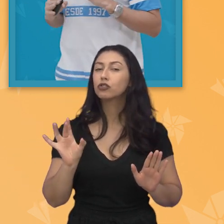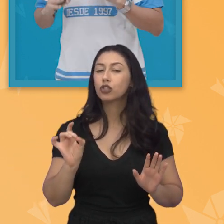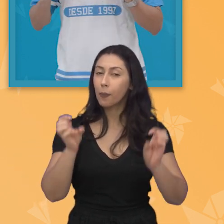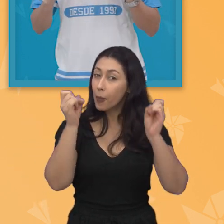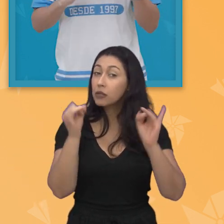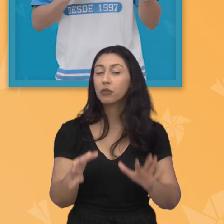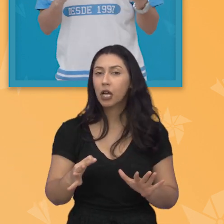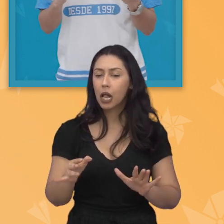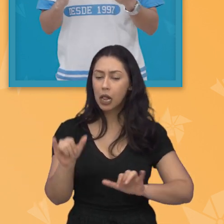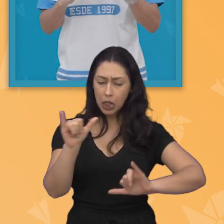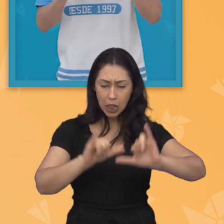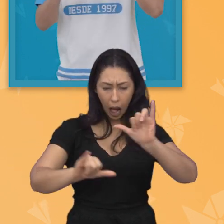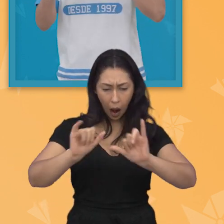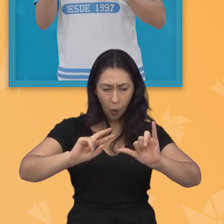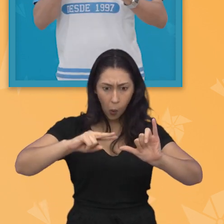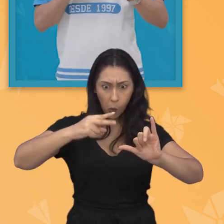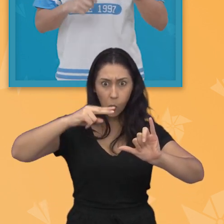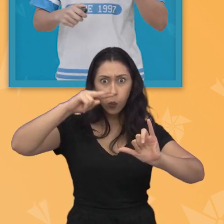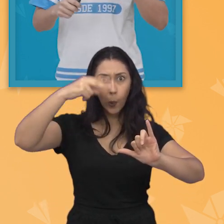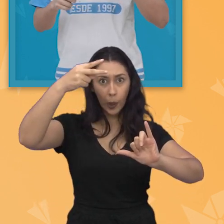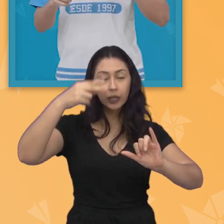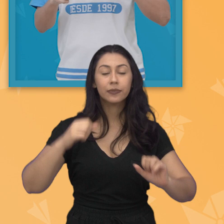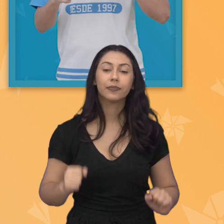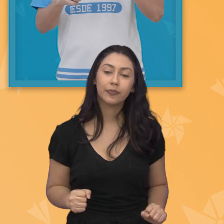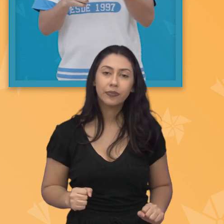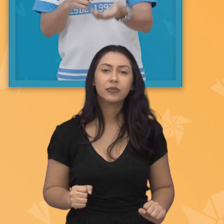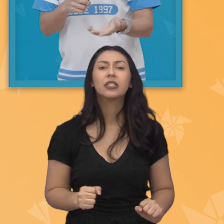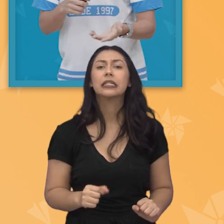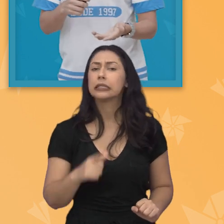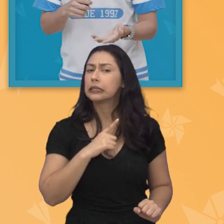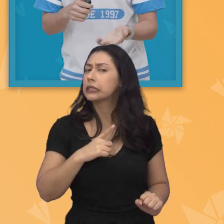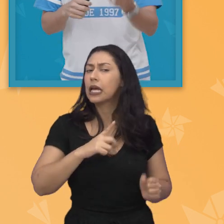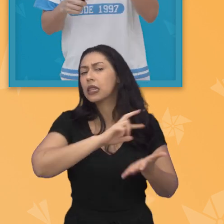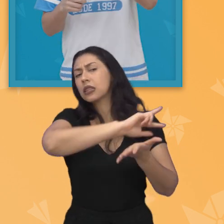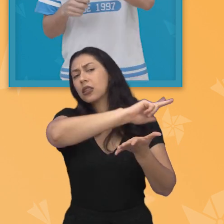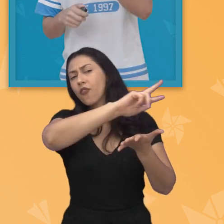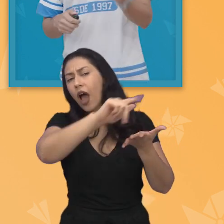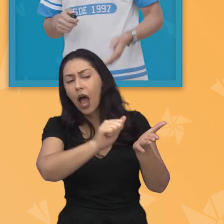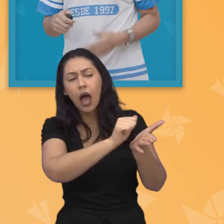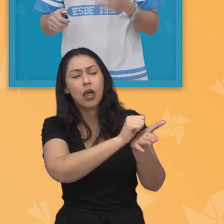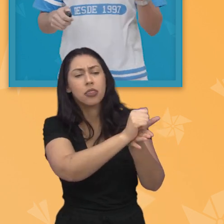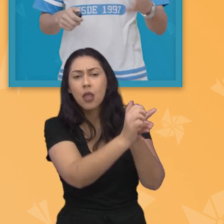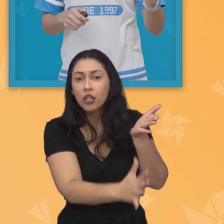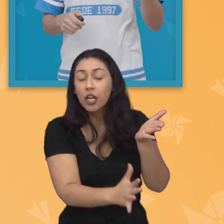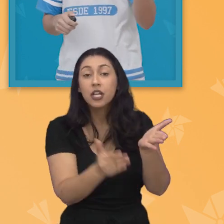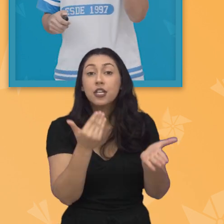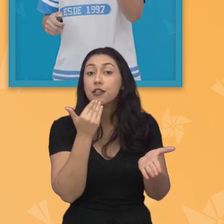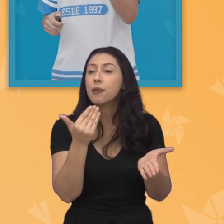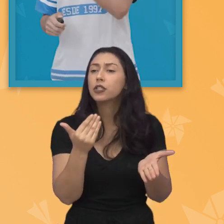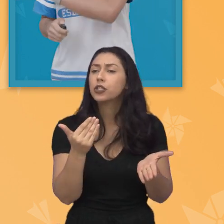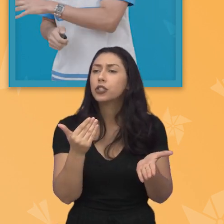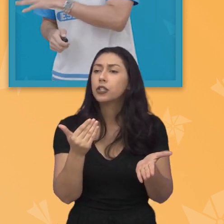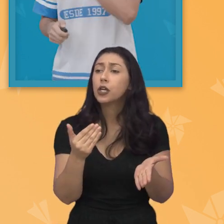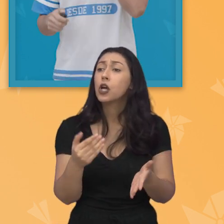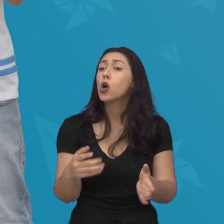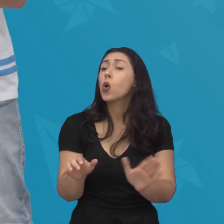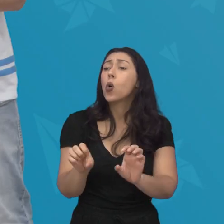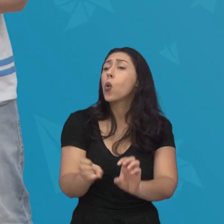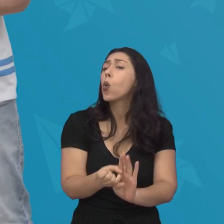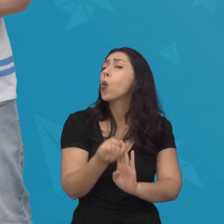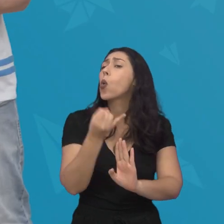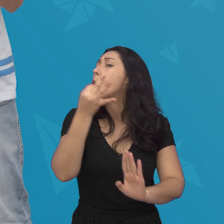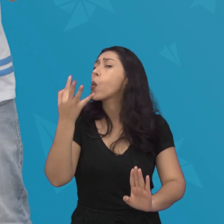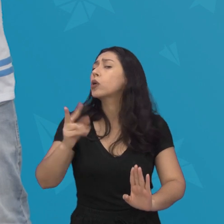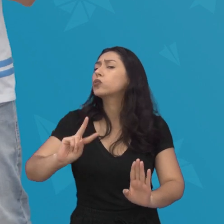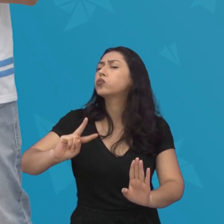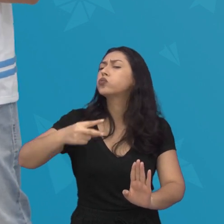essa questão do rendimento das reações. Que muitas vezes vão ver vários exercícios que vai pedir calcule o rendimento da reação tal. A